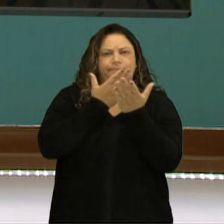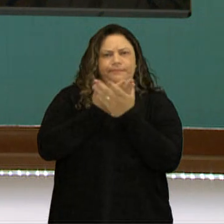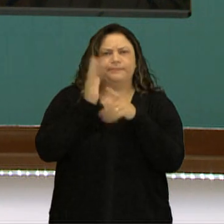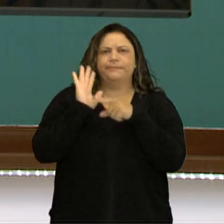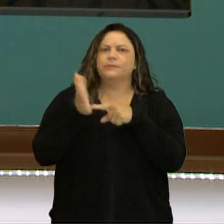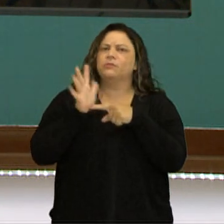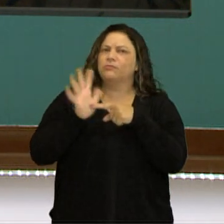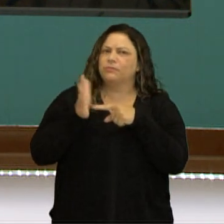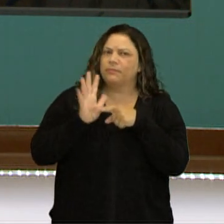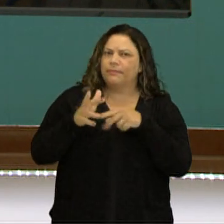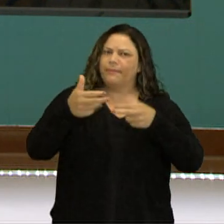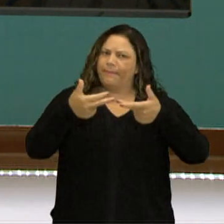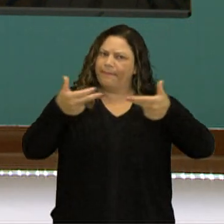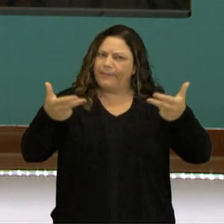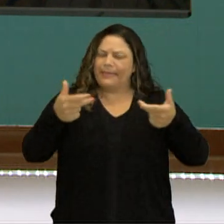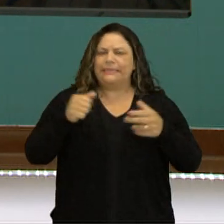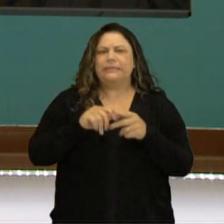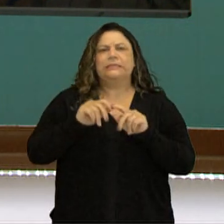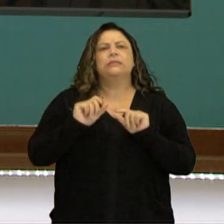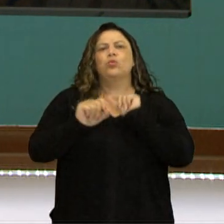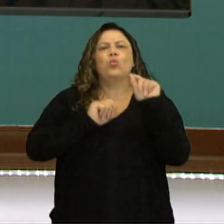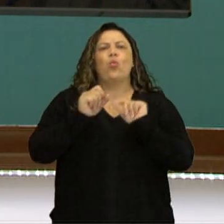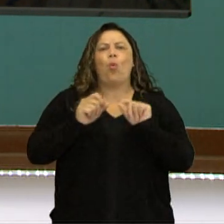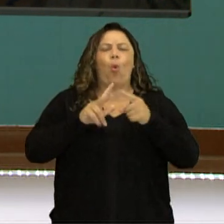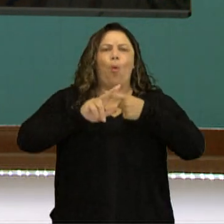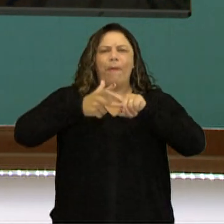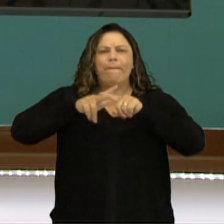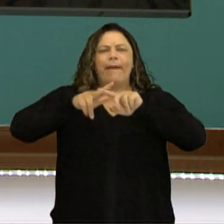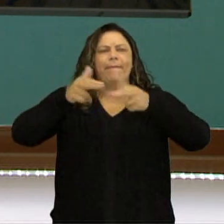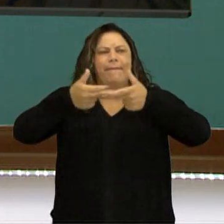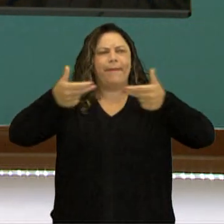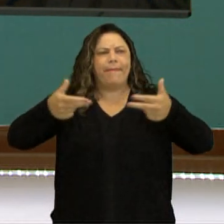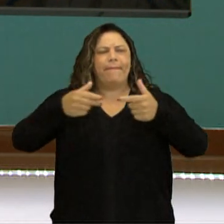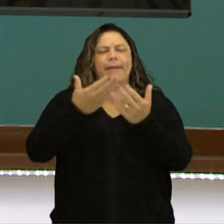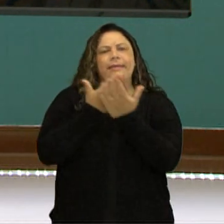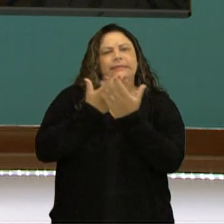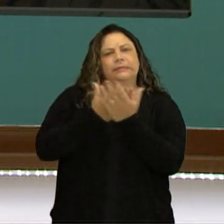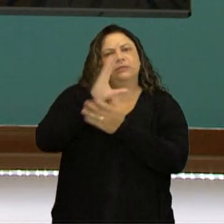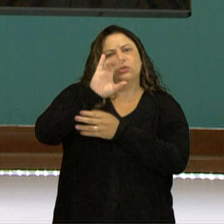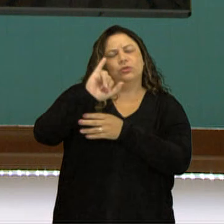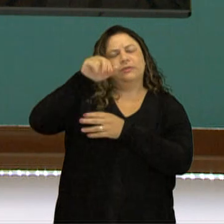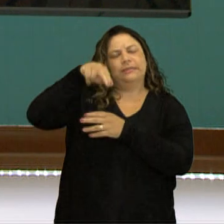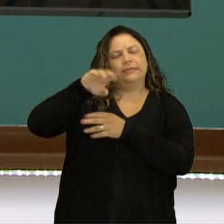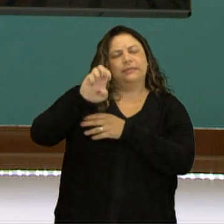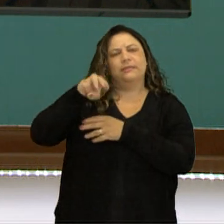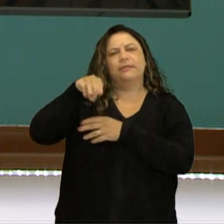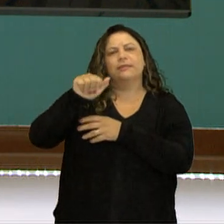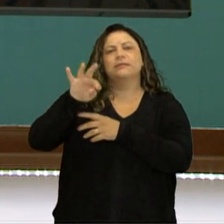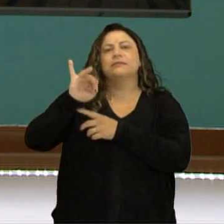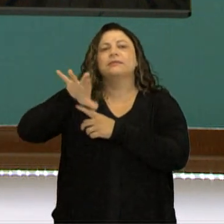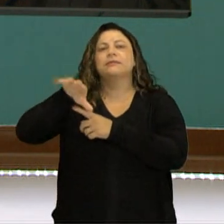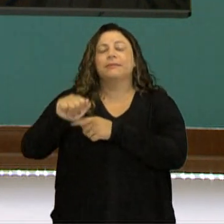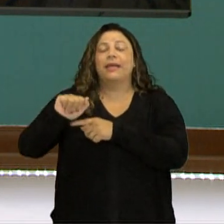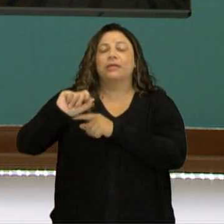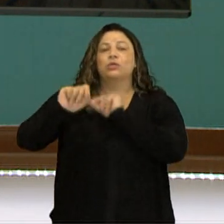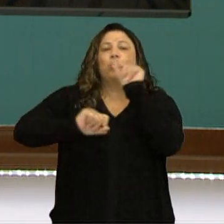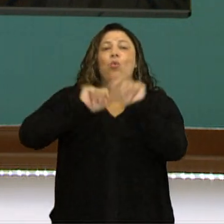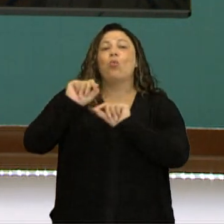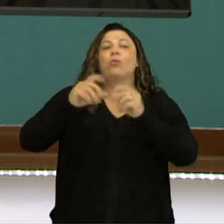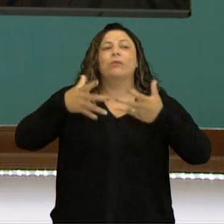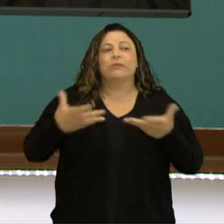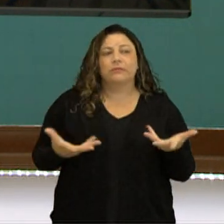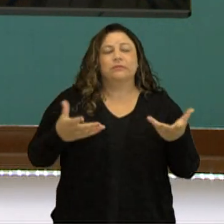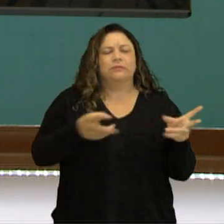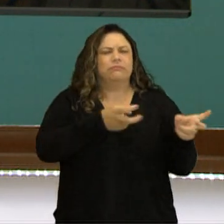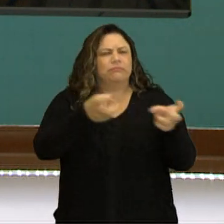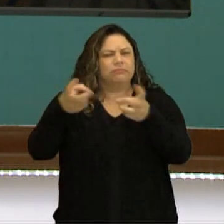mecânica. A mecânica, ela estuda basicamente a cinemática, onde não analisa as causas do movimento, certo? Então,